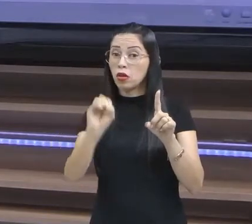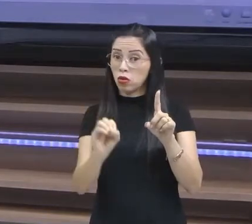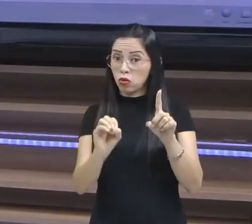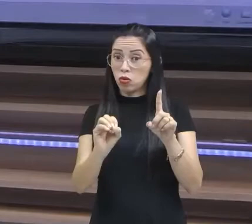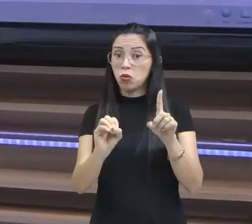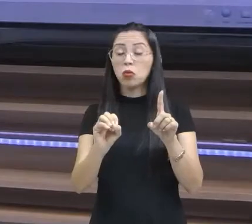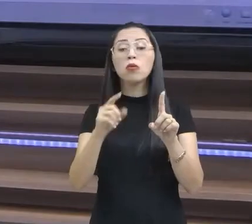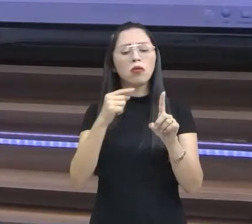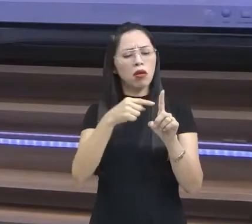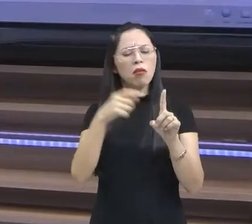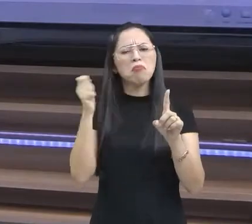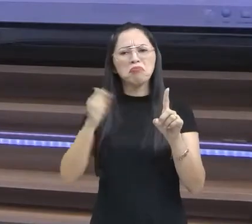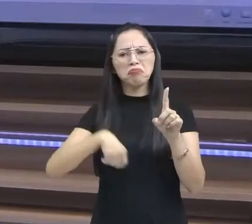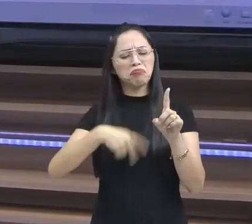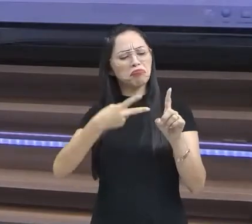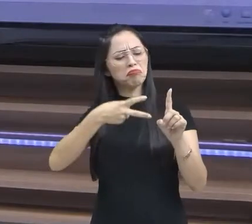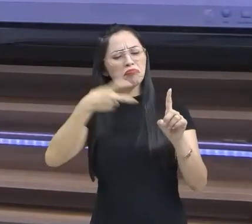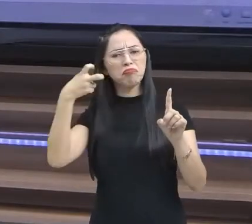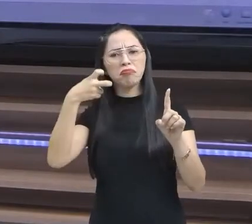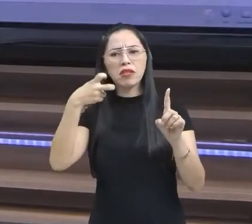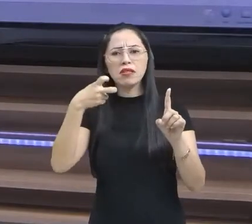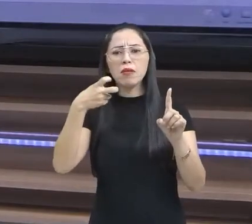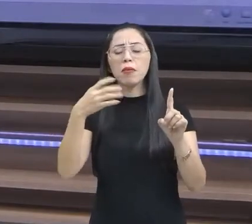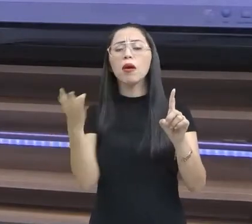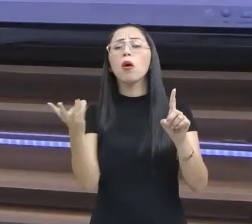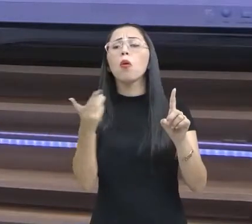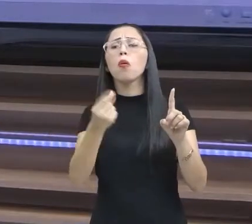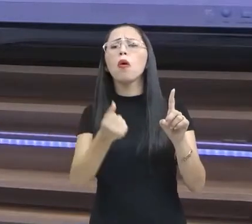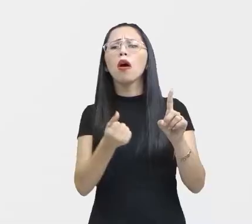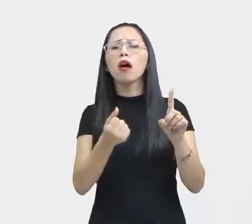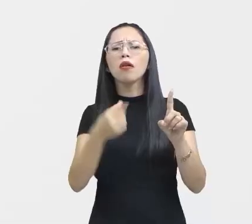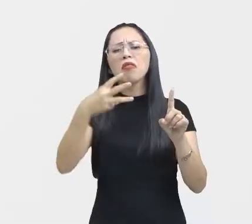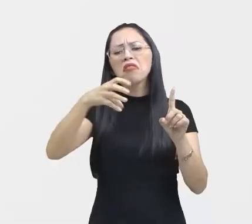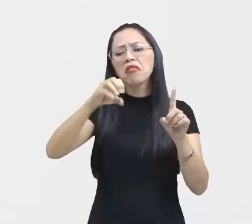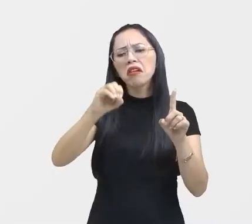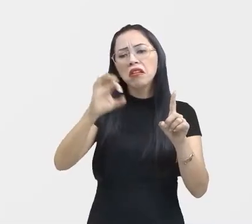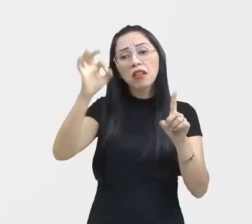50 graus, 40 graus, 30 graus. De olho na tela.